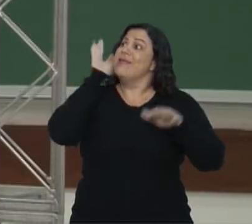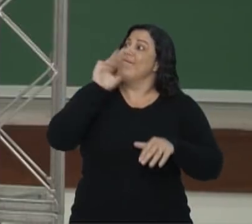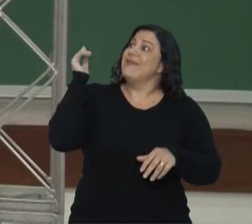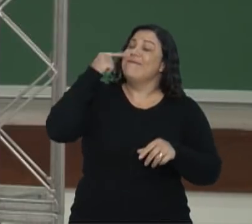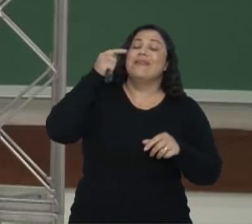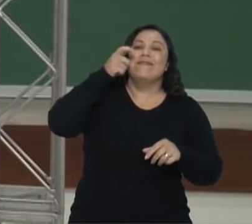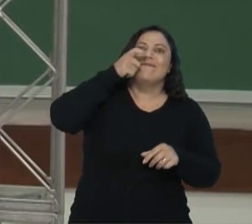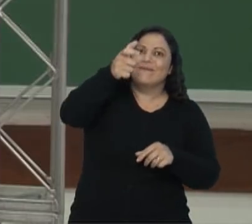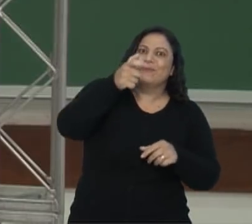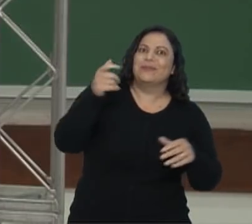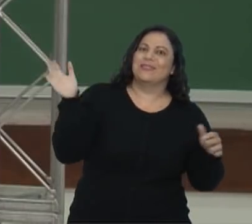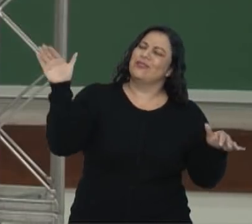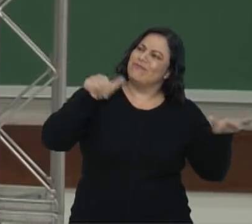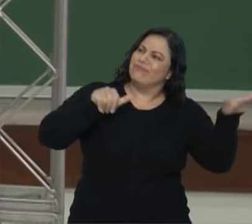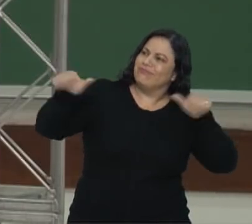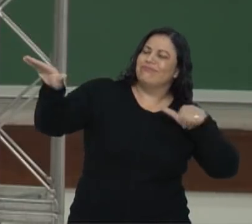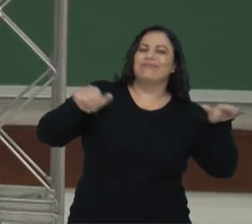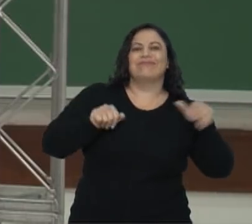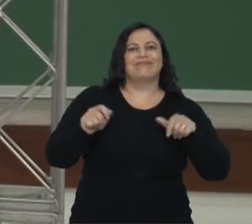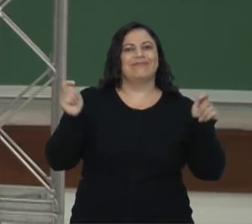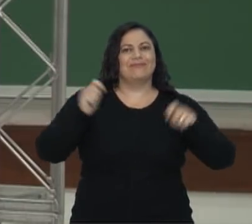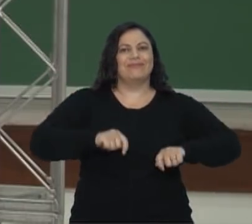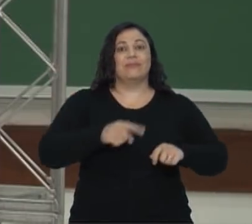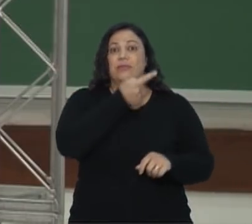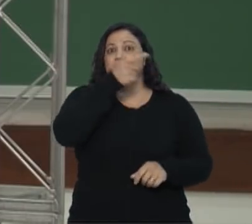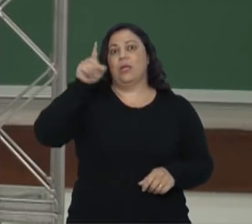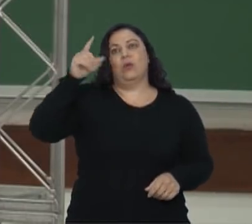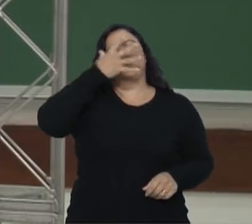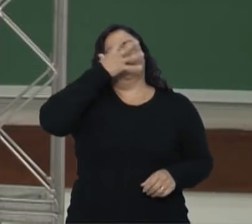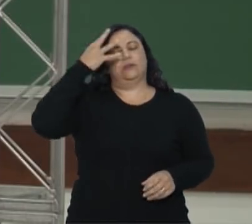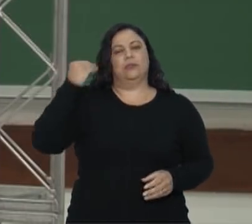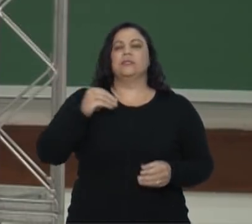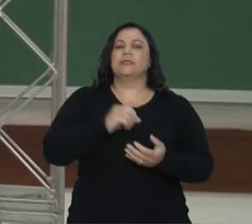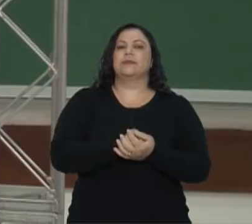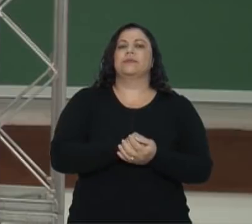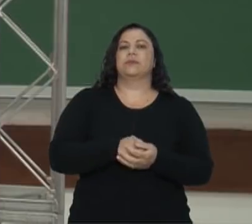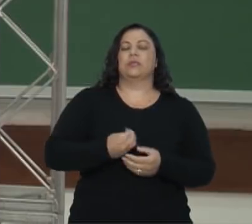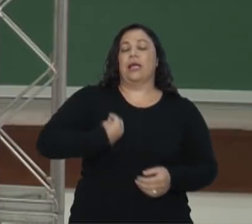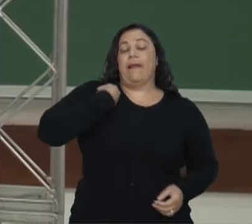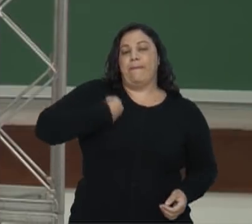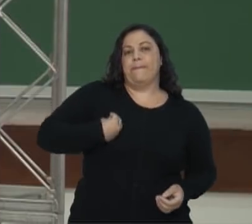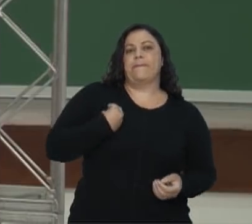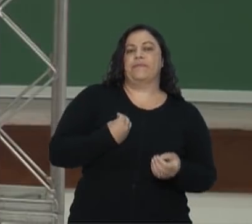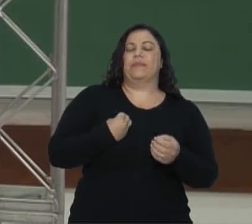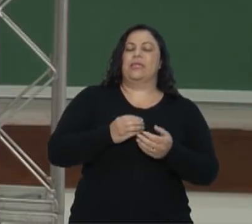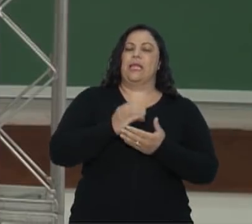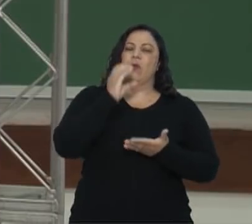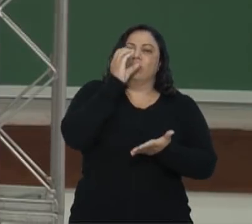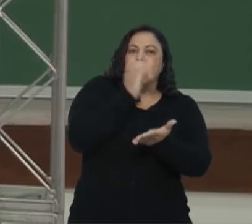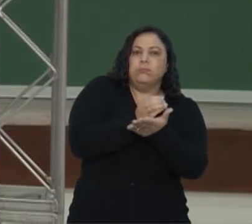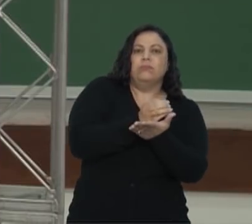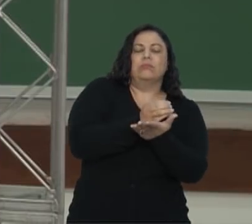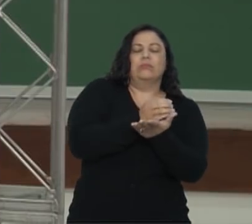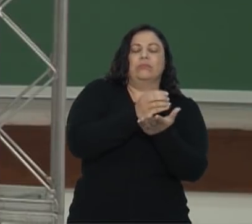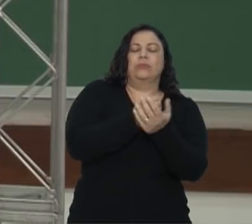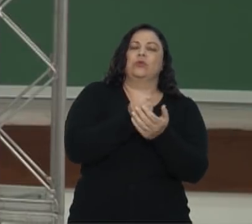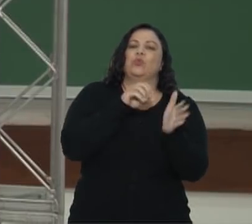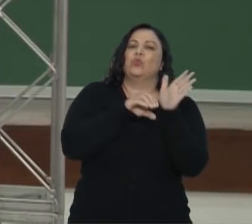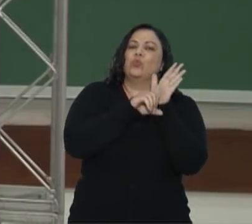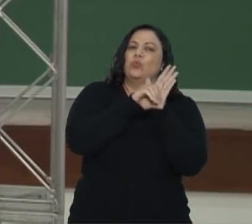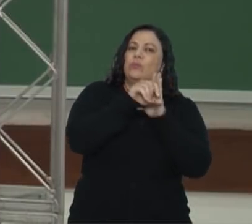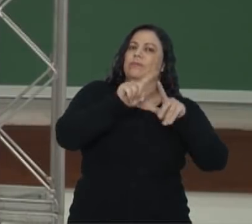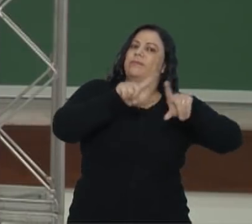comigo. Não esqueça de registrar a sua frequência no Google Classroom. Então, acessa o aplicativo, registra a